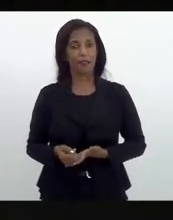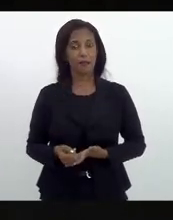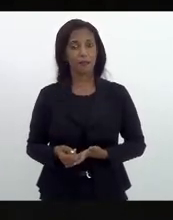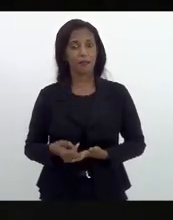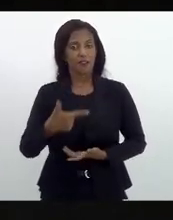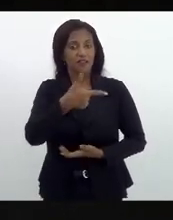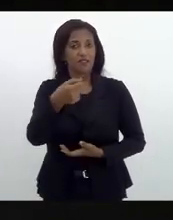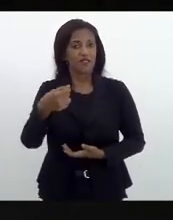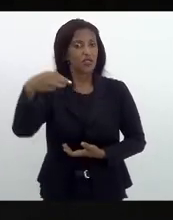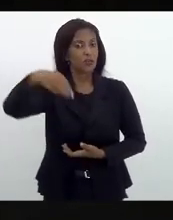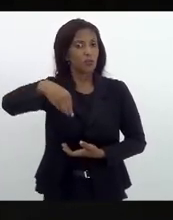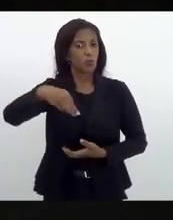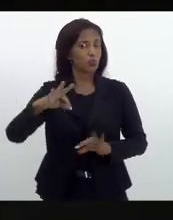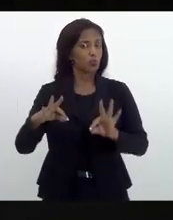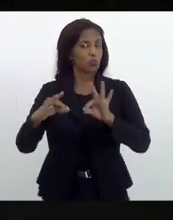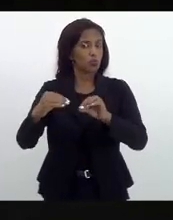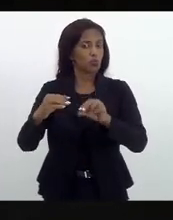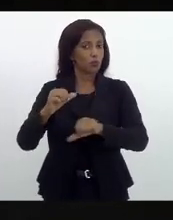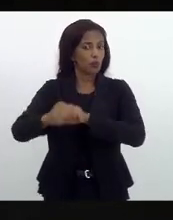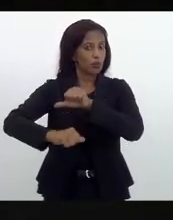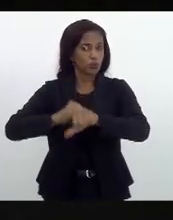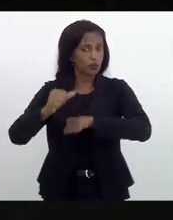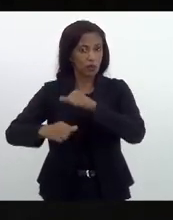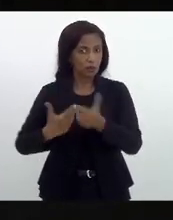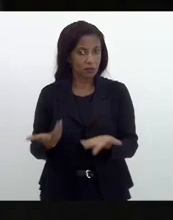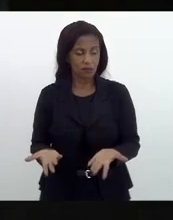em 20 minutos, tudo pode mudar. Já dizia